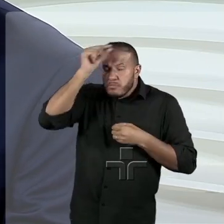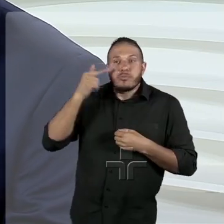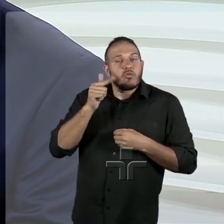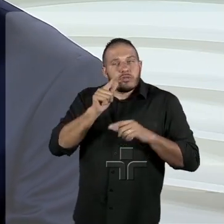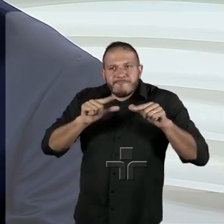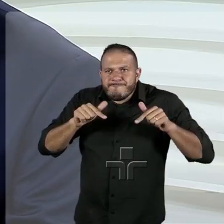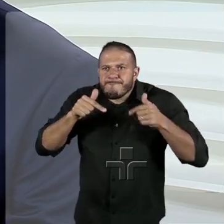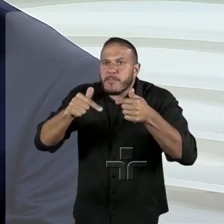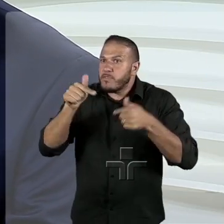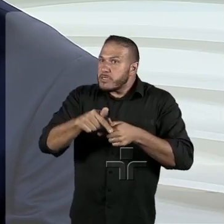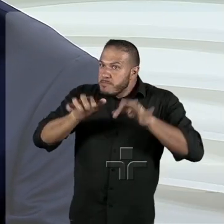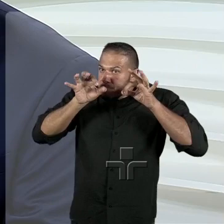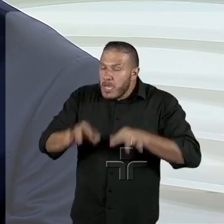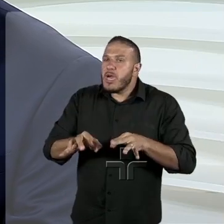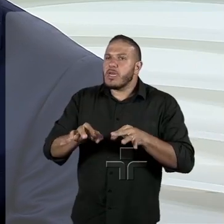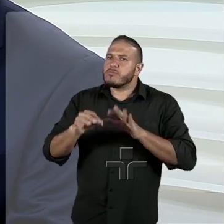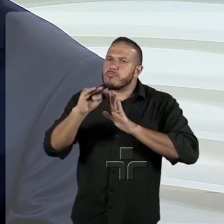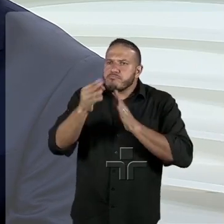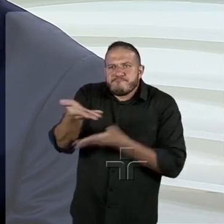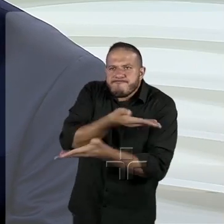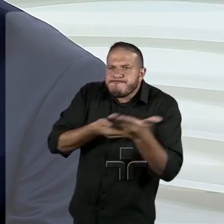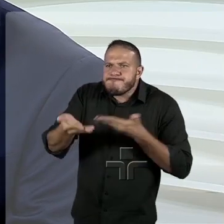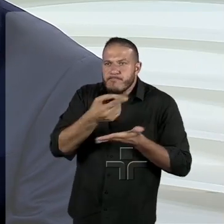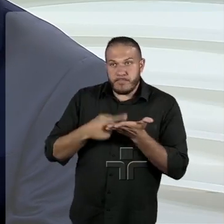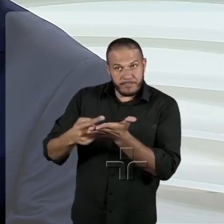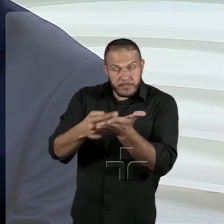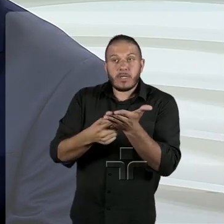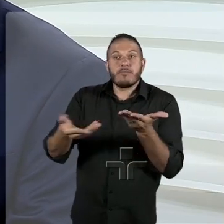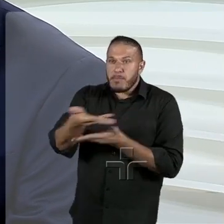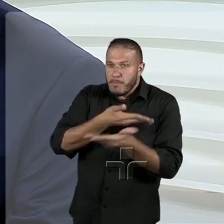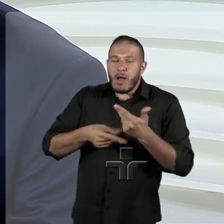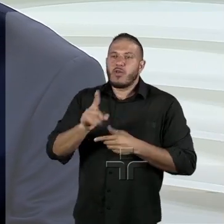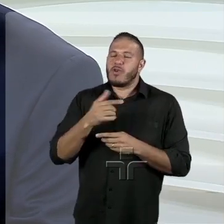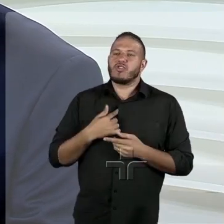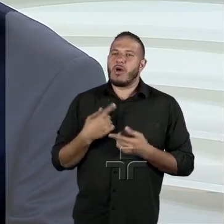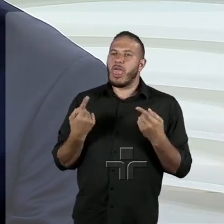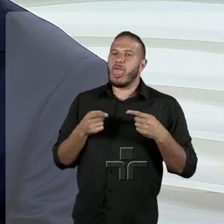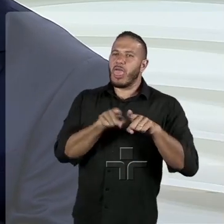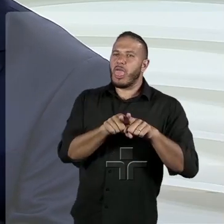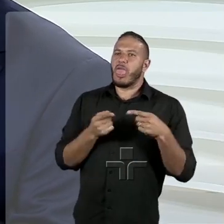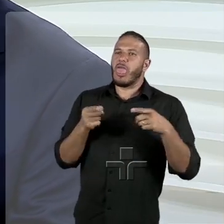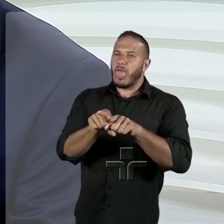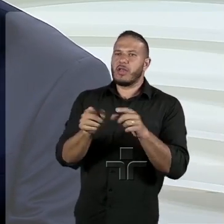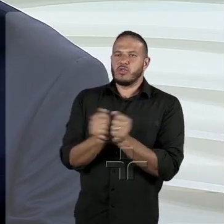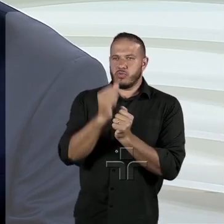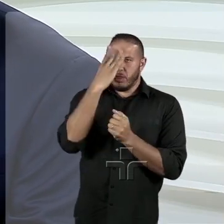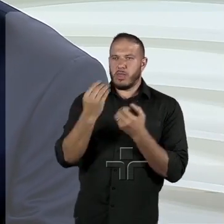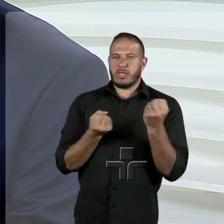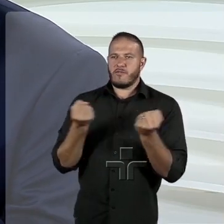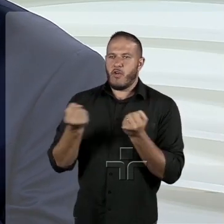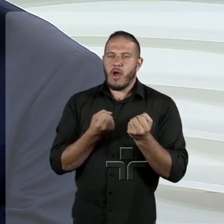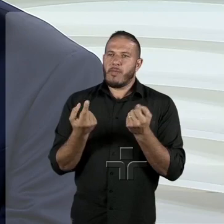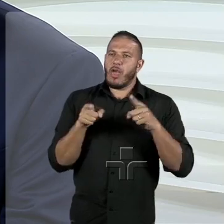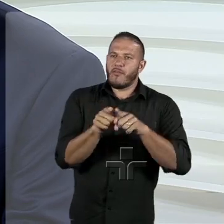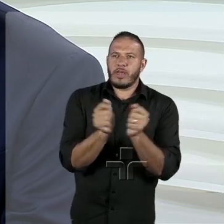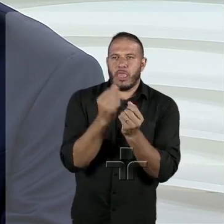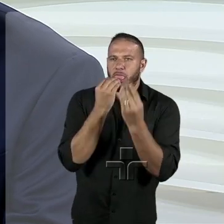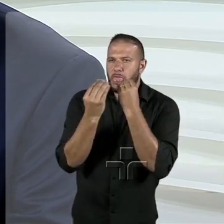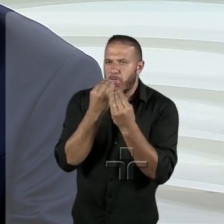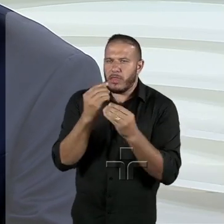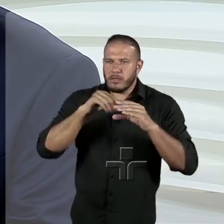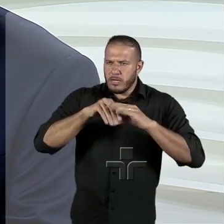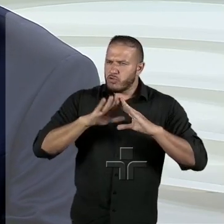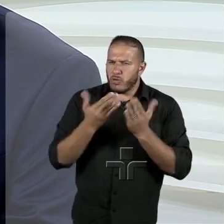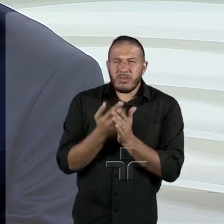avance verdadeiramente num regime de colaboração. Regime de colaboração não é só fazer convênio para transporte, convênio para merenda escolar, é sim discutir